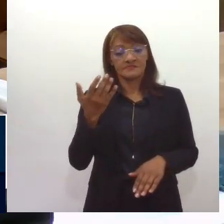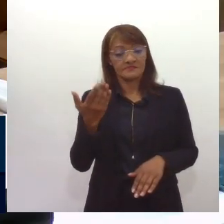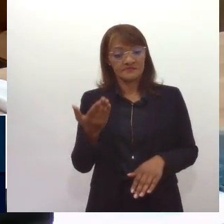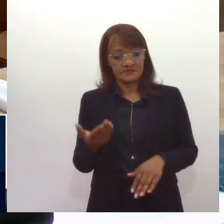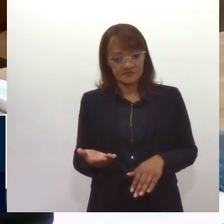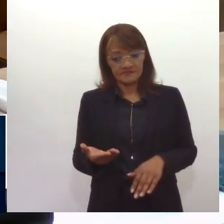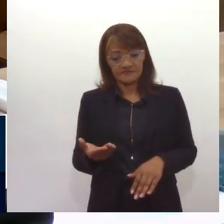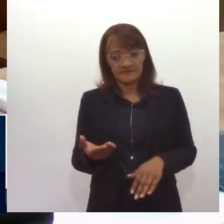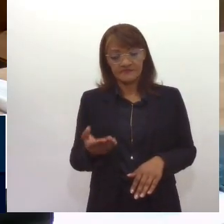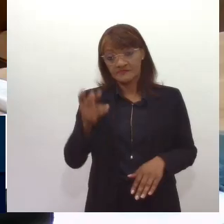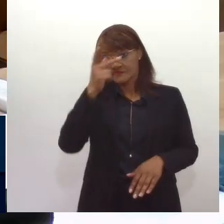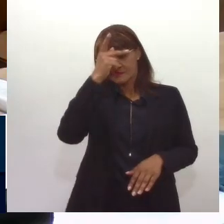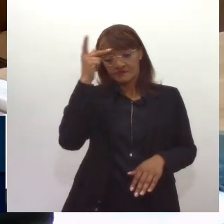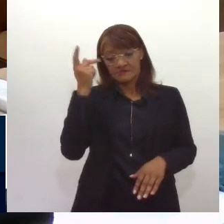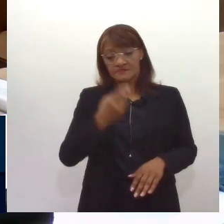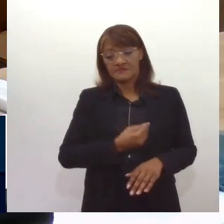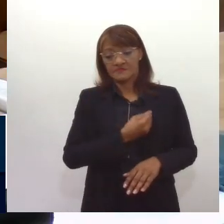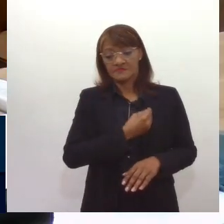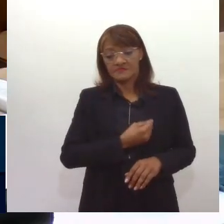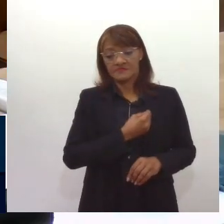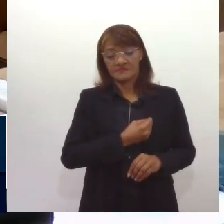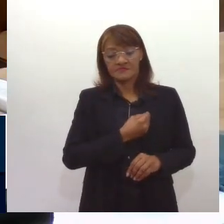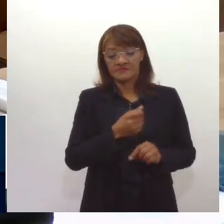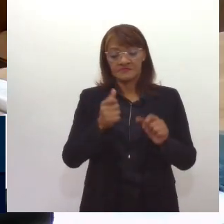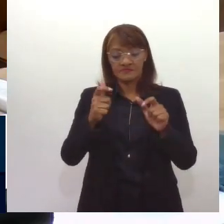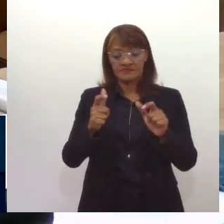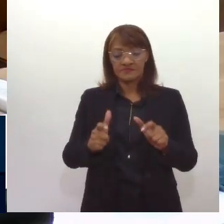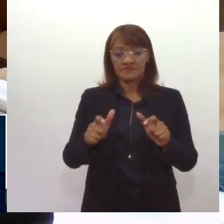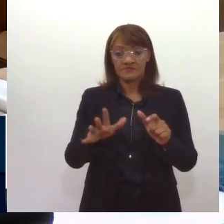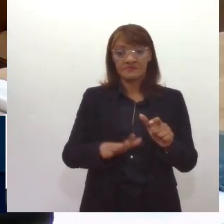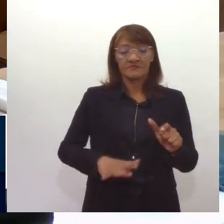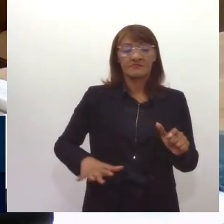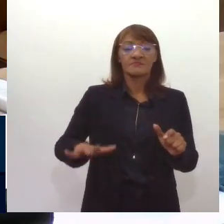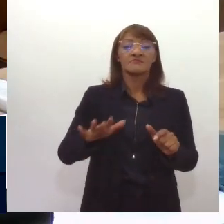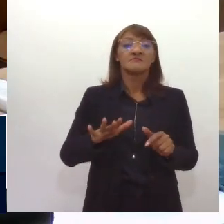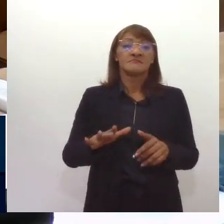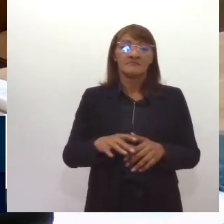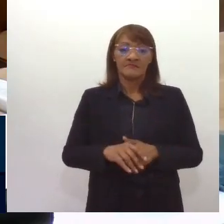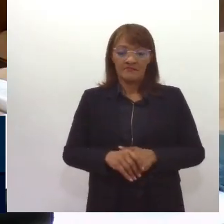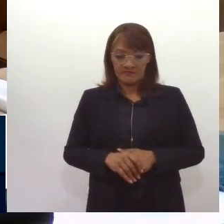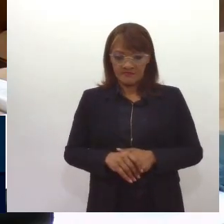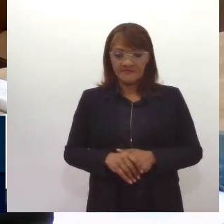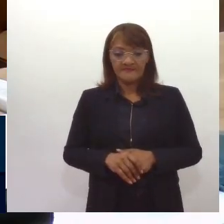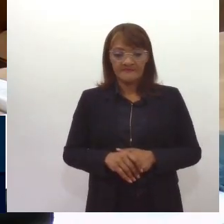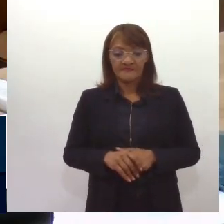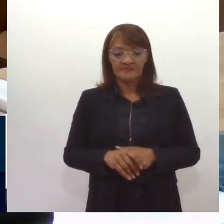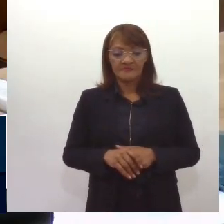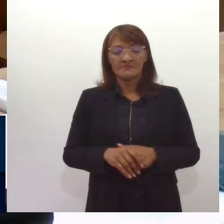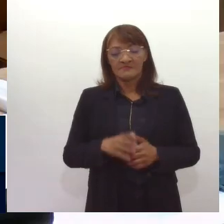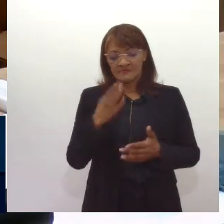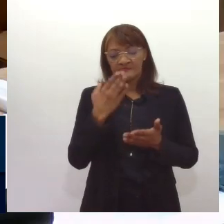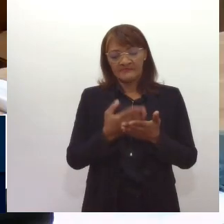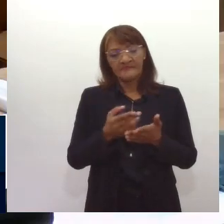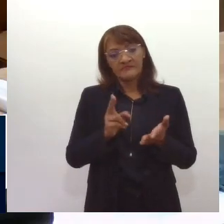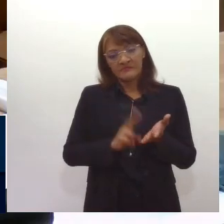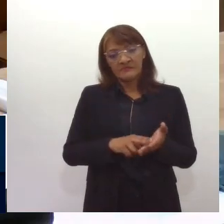né, nessa região, que serão afetadas com essa região. Eu tenho certeza que São Cristóvão tem